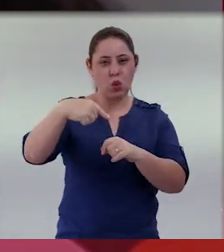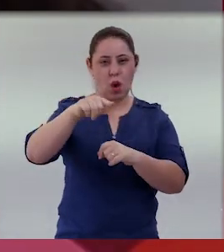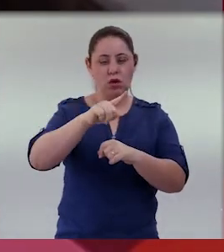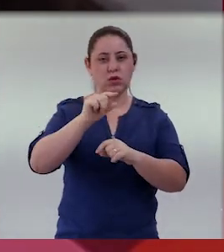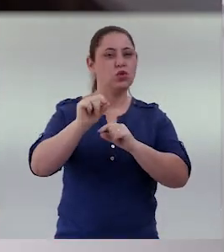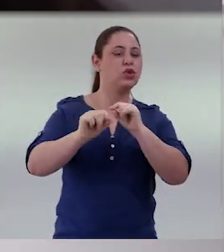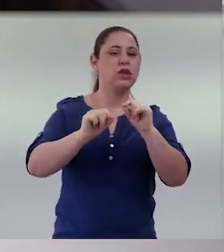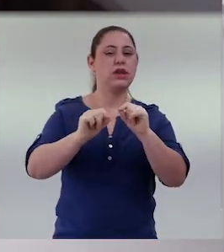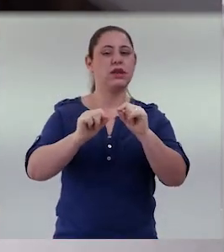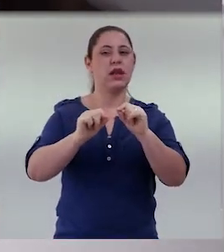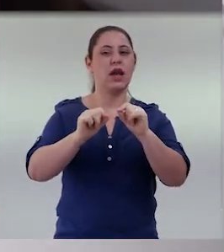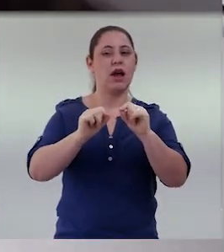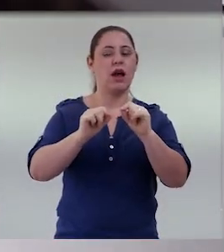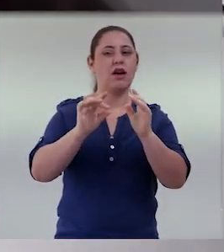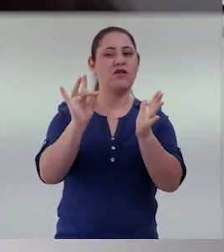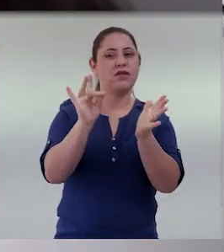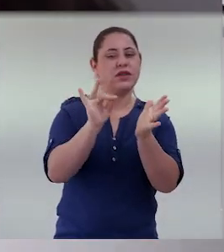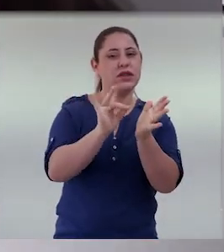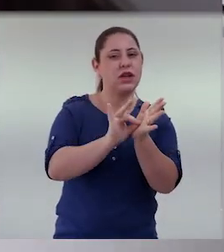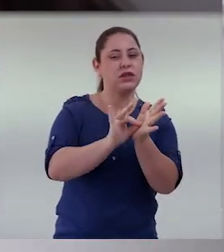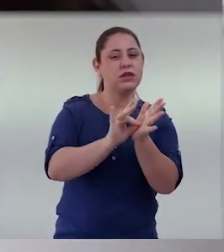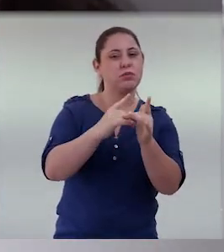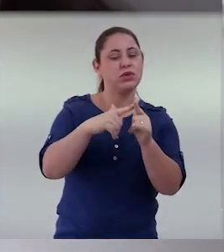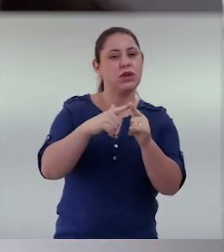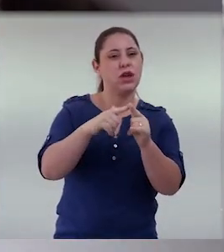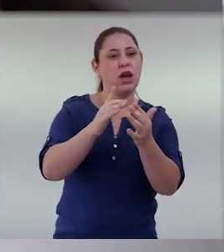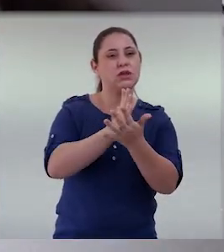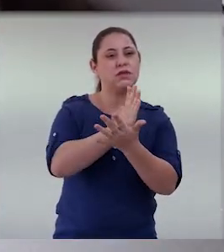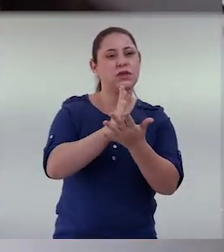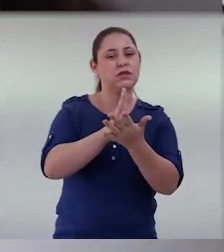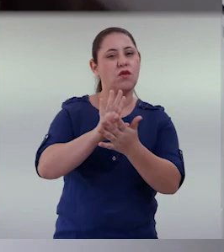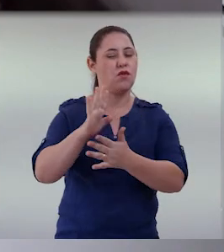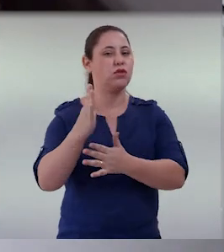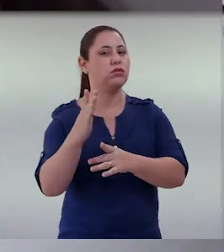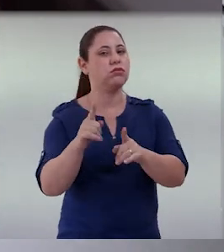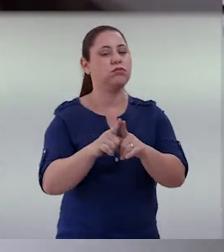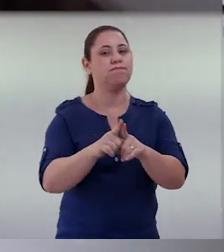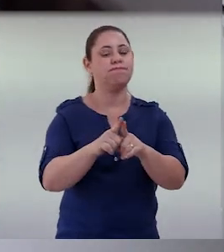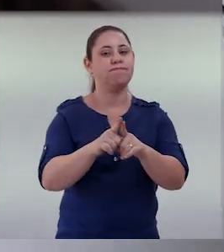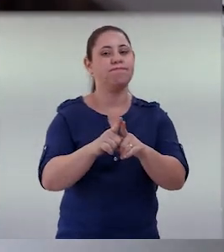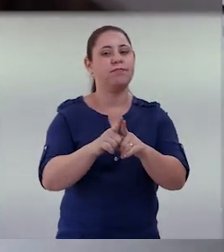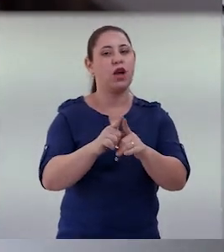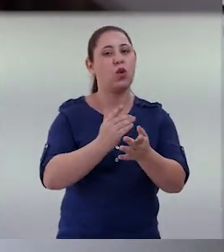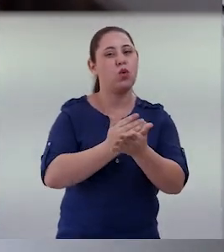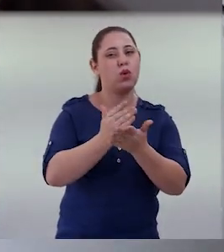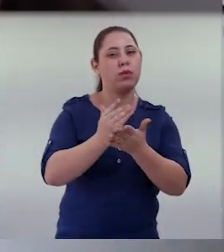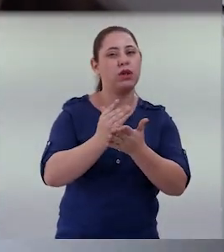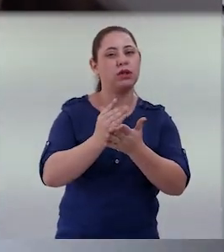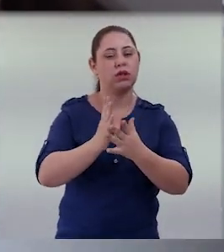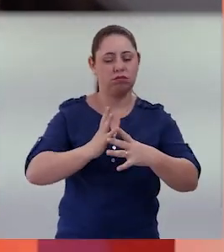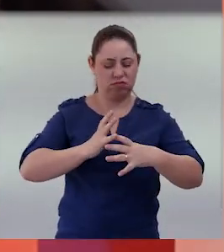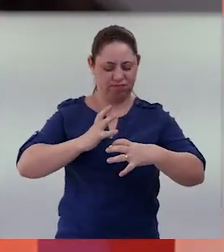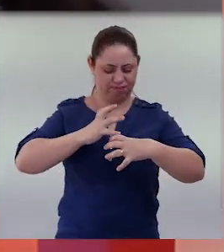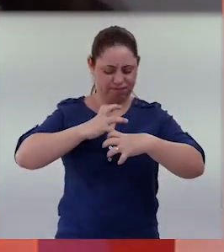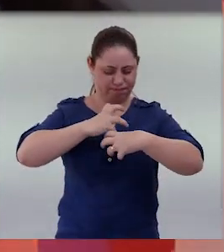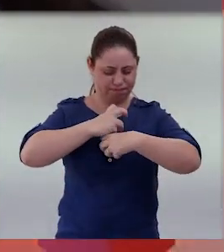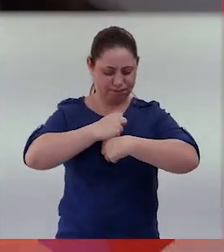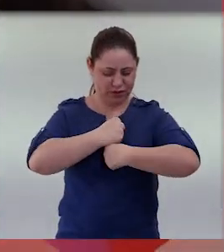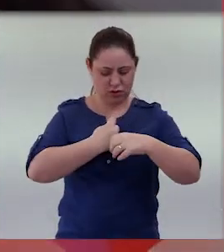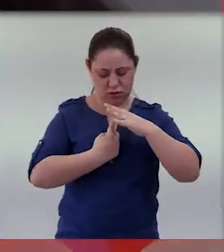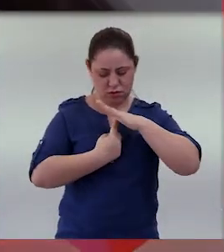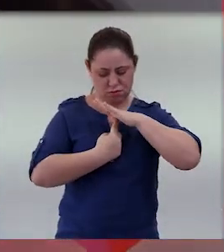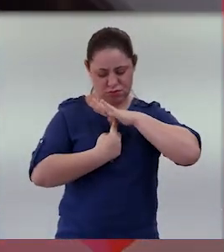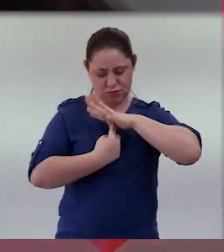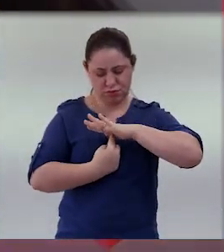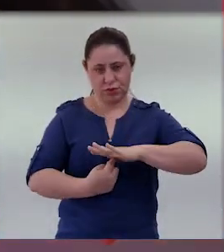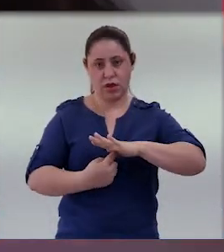também desvirtua um pouco essa questão da realidade. E aí é quando pode surgir essa questão da depressão. Como